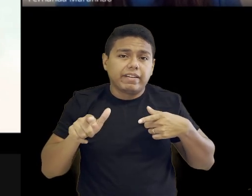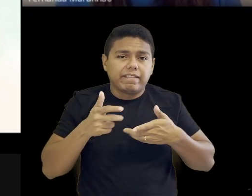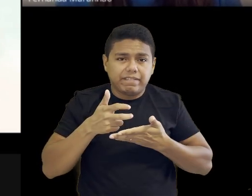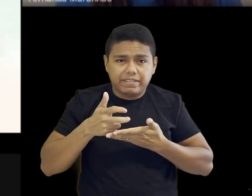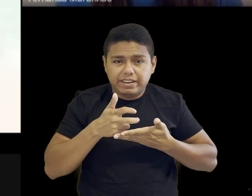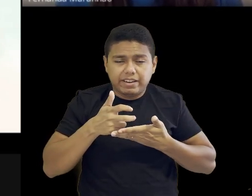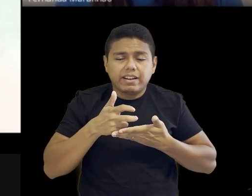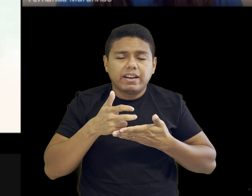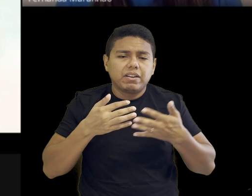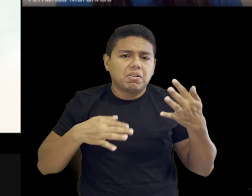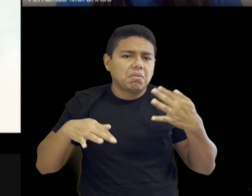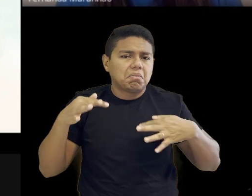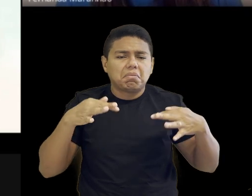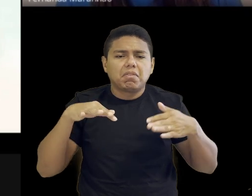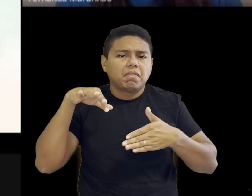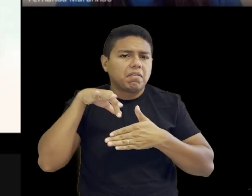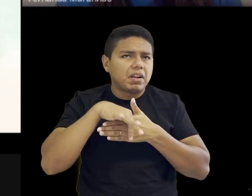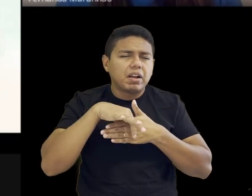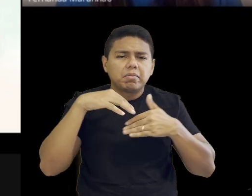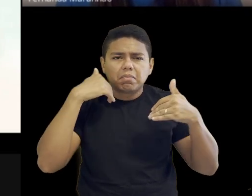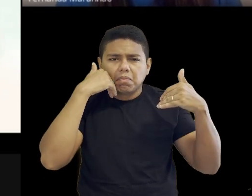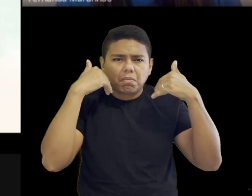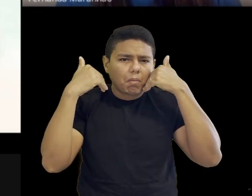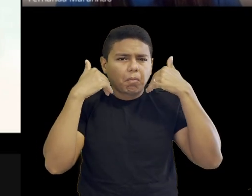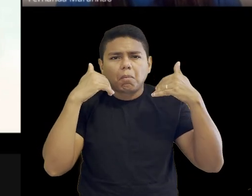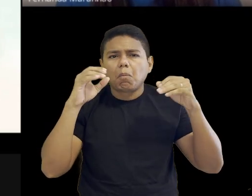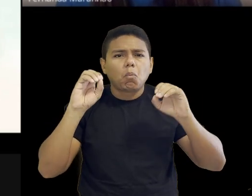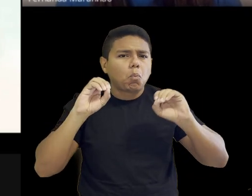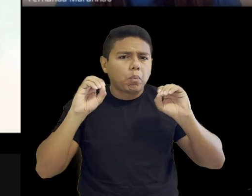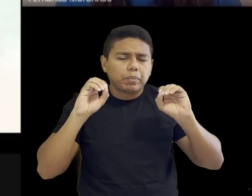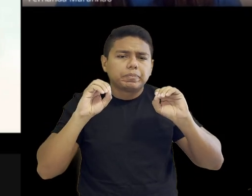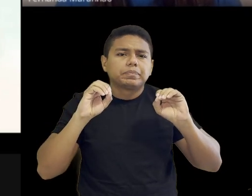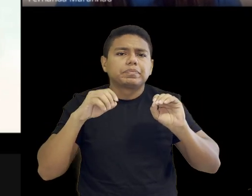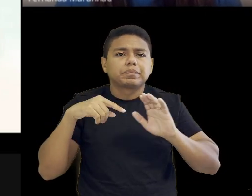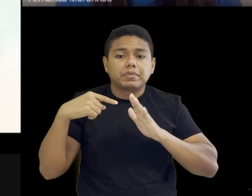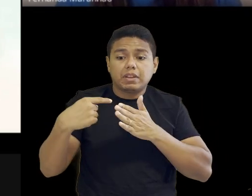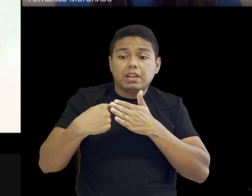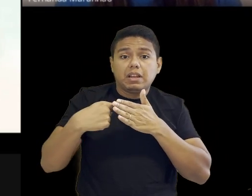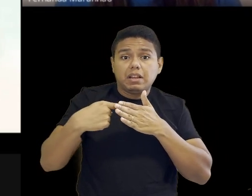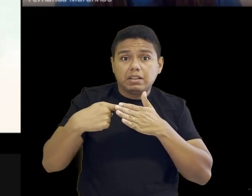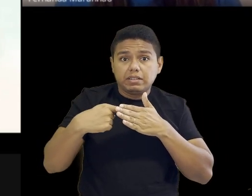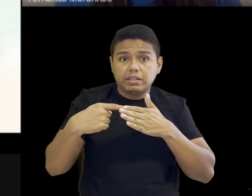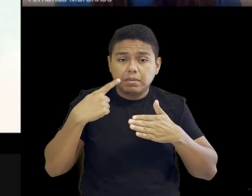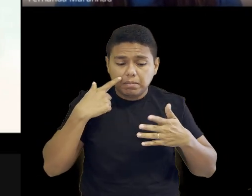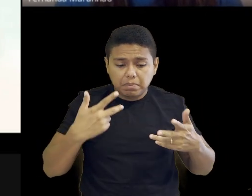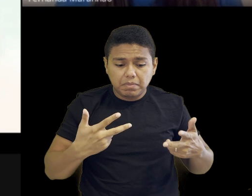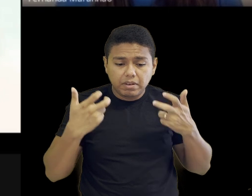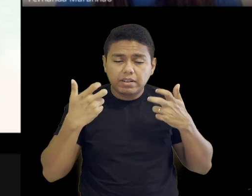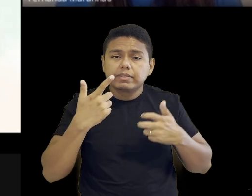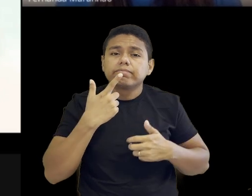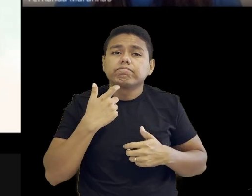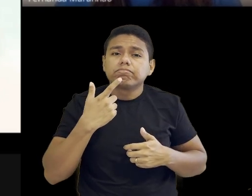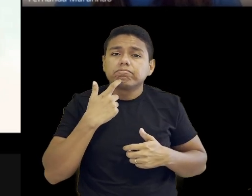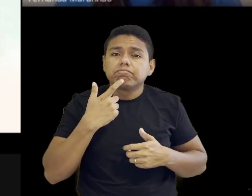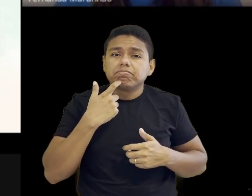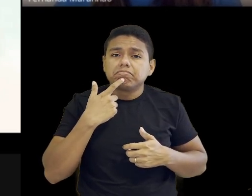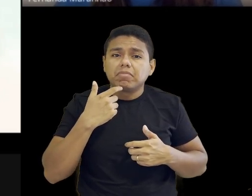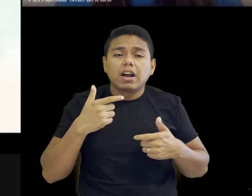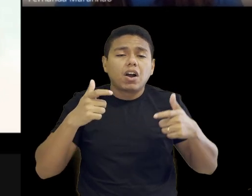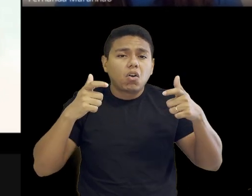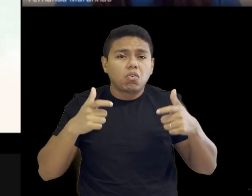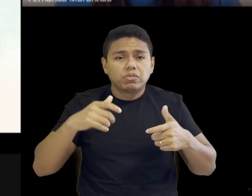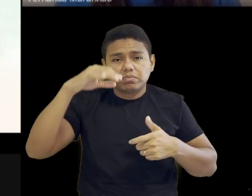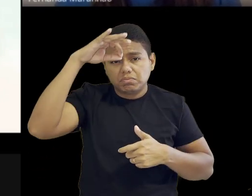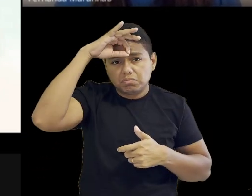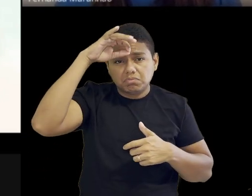de expulsão. Essa paciente não costuma cursar com febre. No exame especular, no máximo é visto um sangue coletado